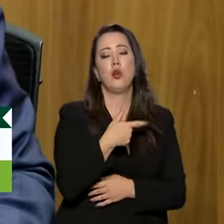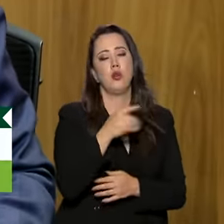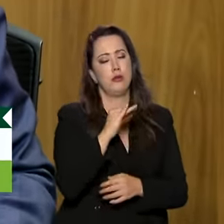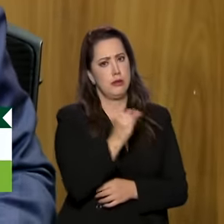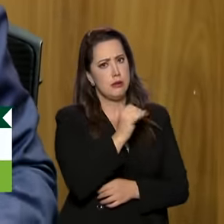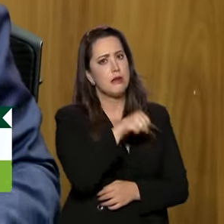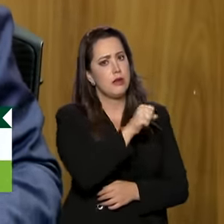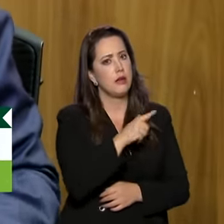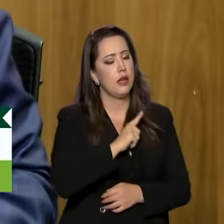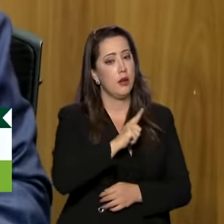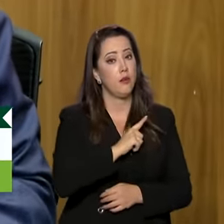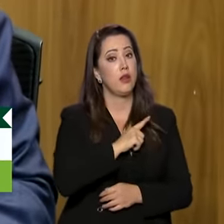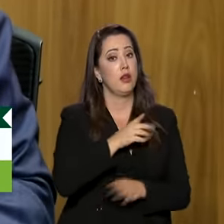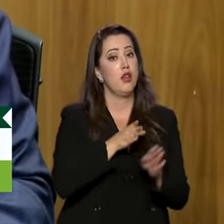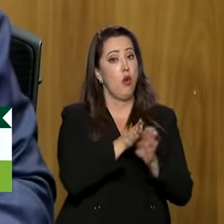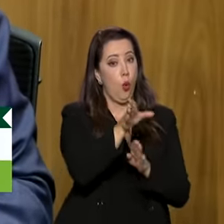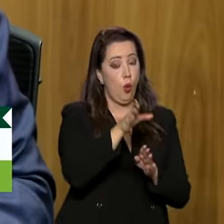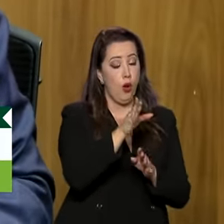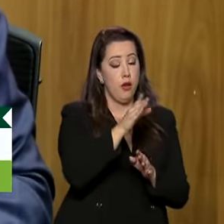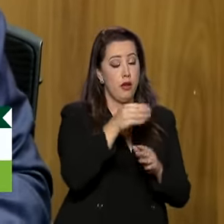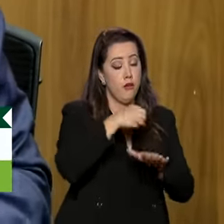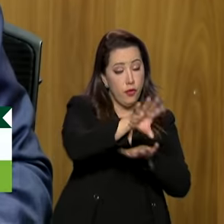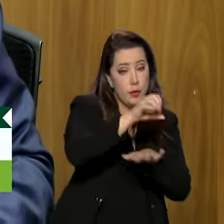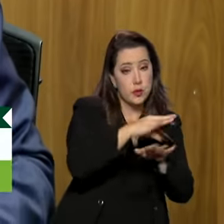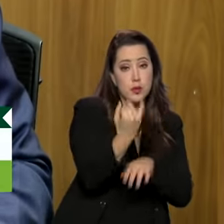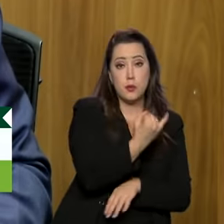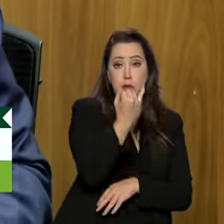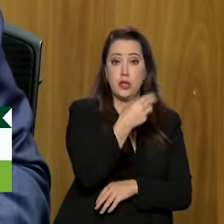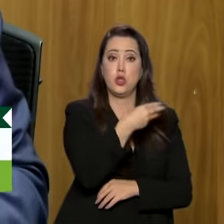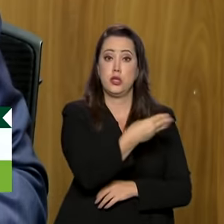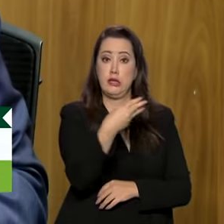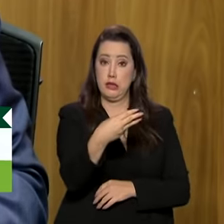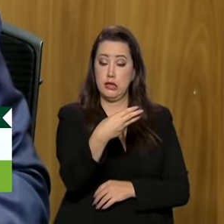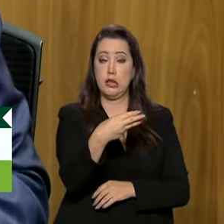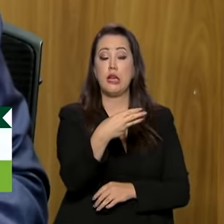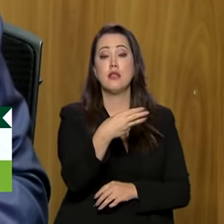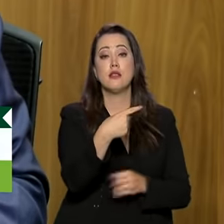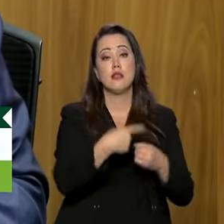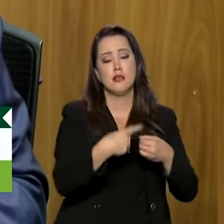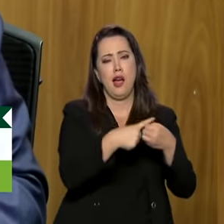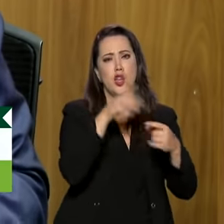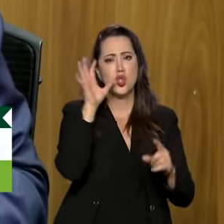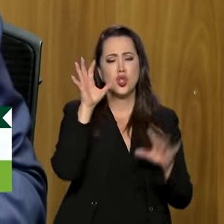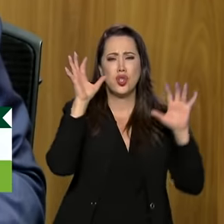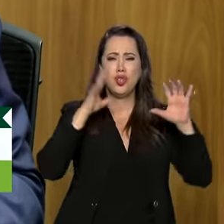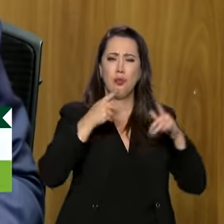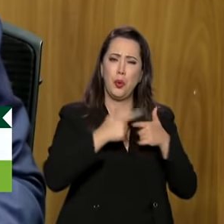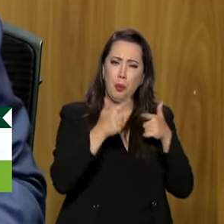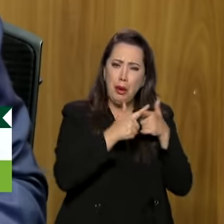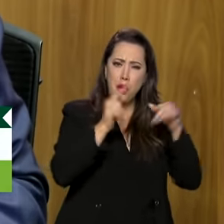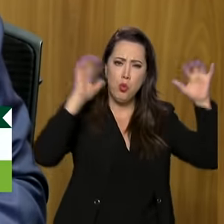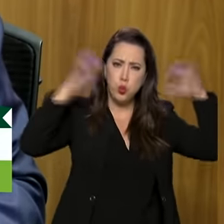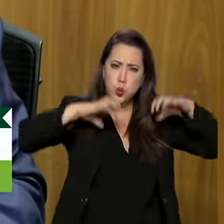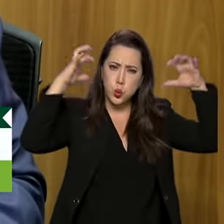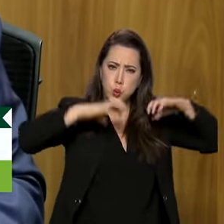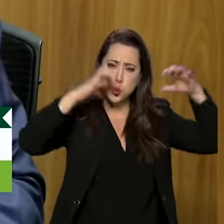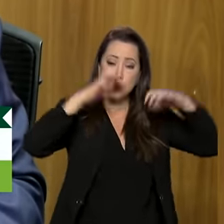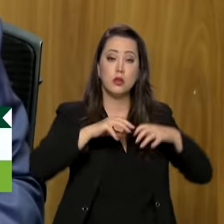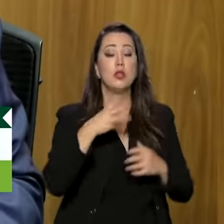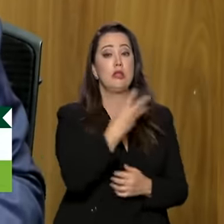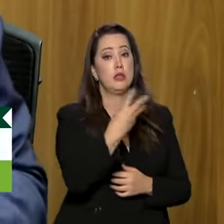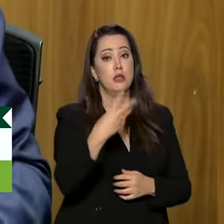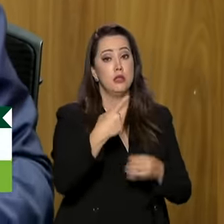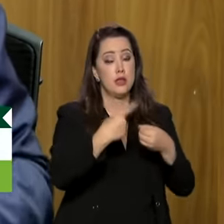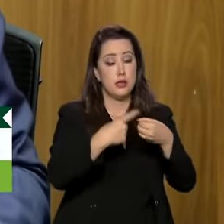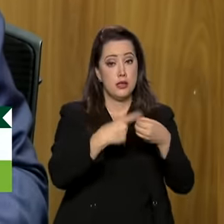cidades que foram impactadas na Bahia e Minas Gerais pelas chuvas todas essas 36